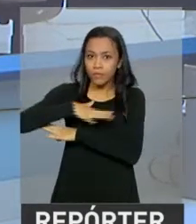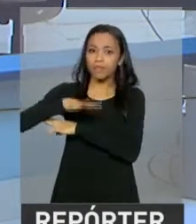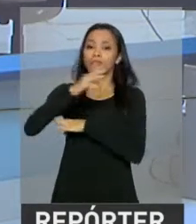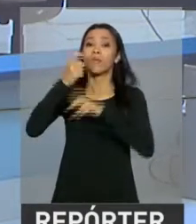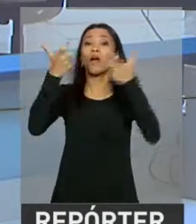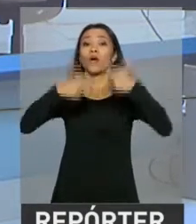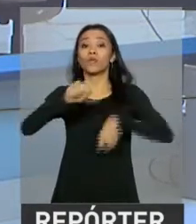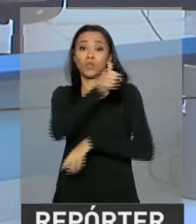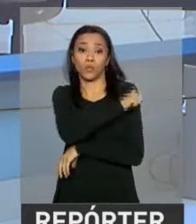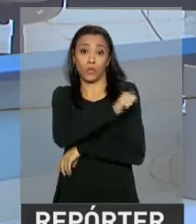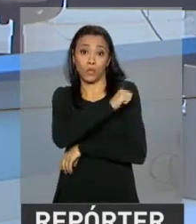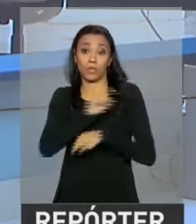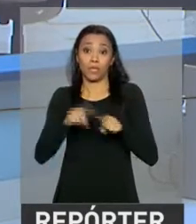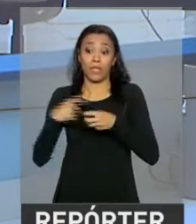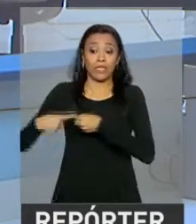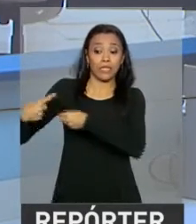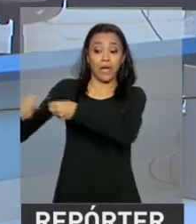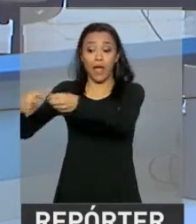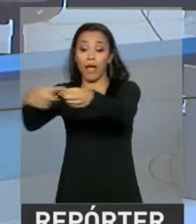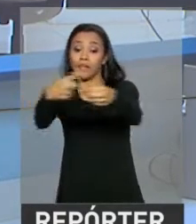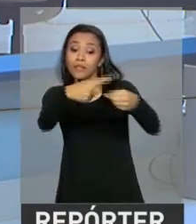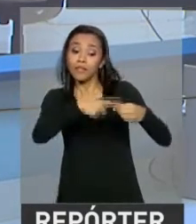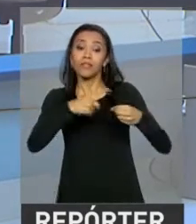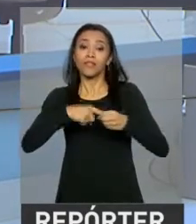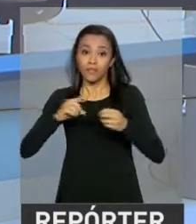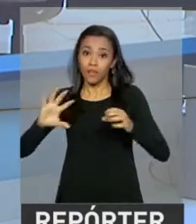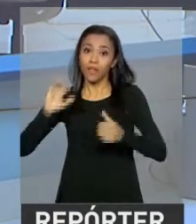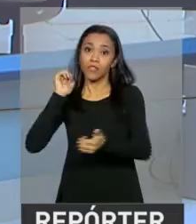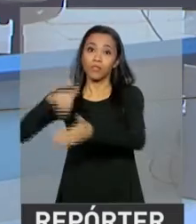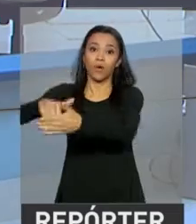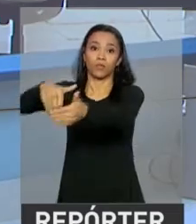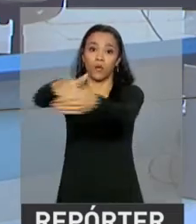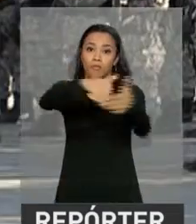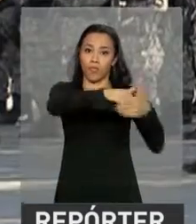Janeiro e das cidades onde serão realizados os jogos de futebol.